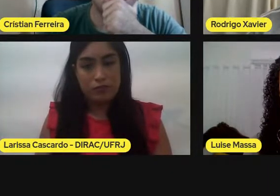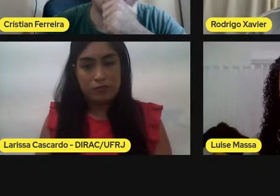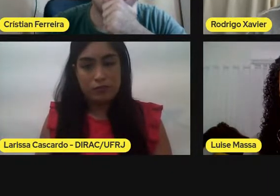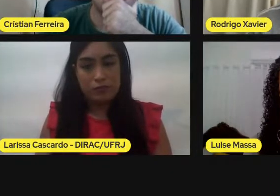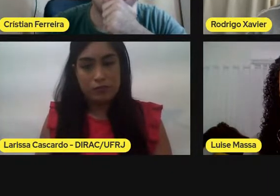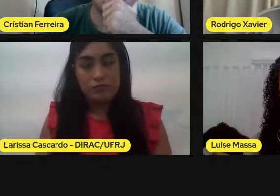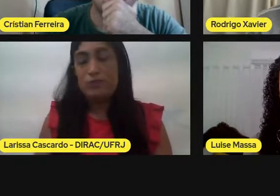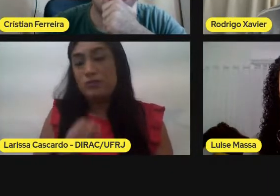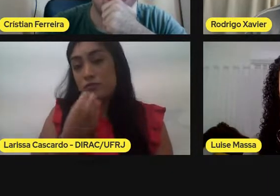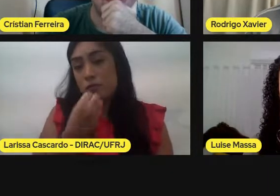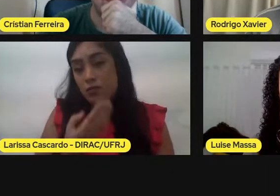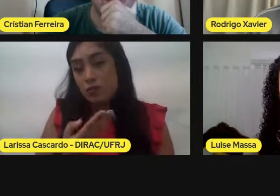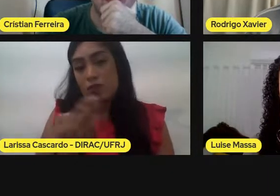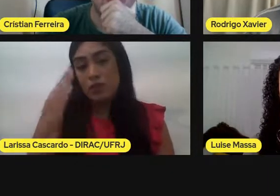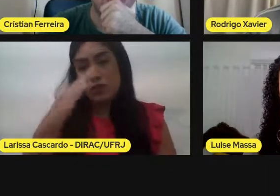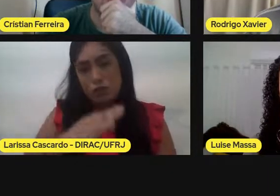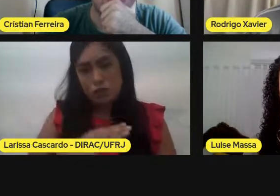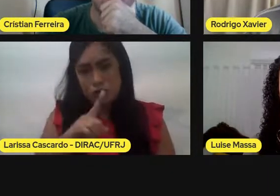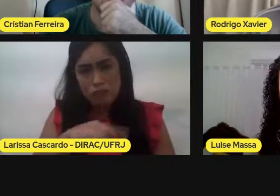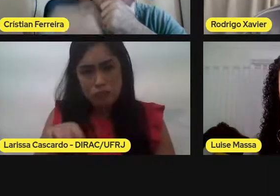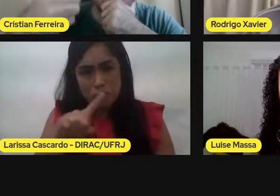Boa tarde, todos me ouvem bem?